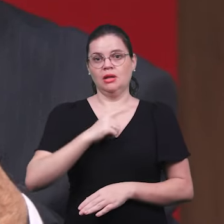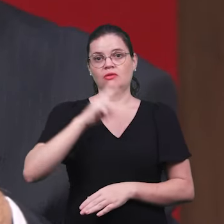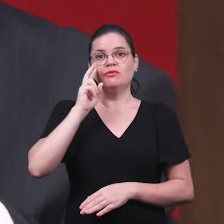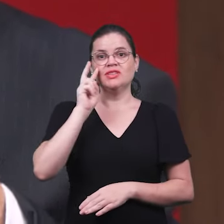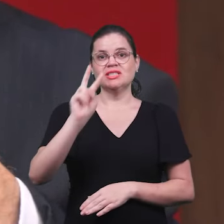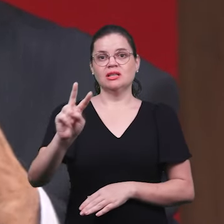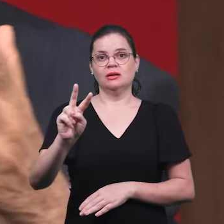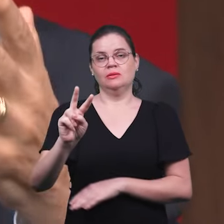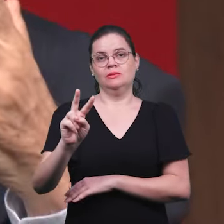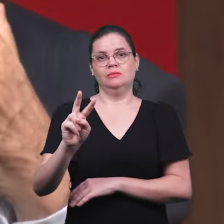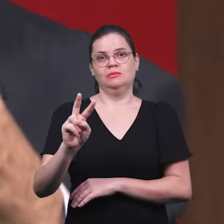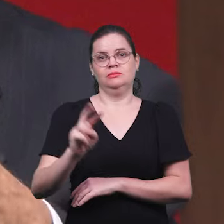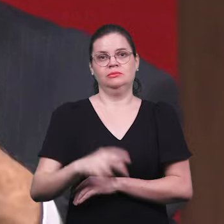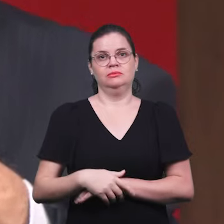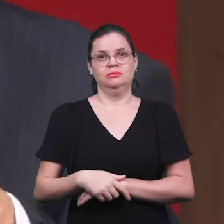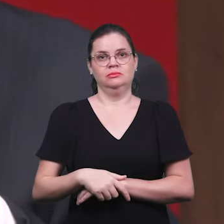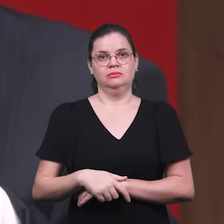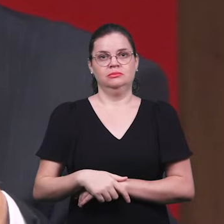Ele,